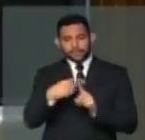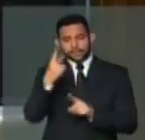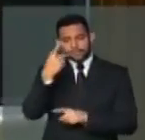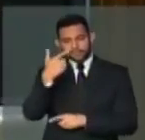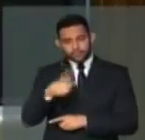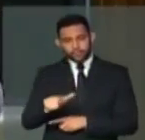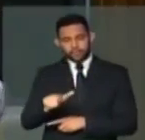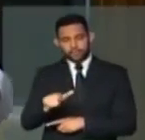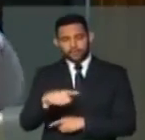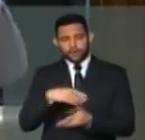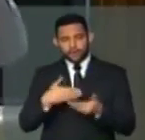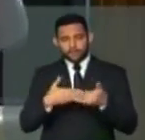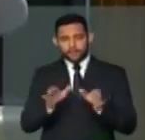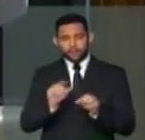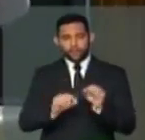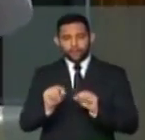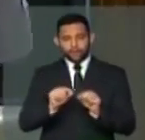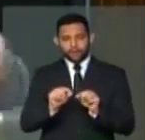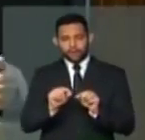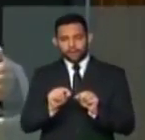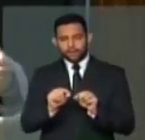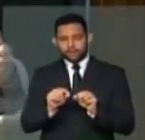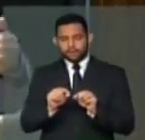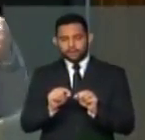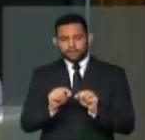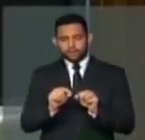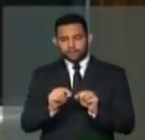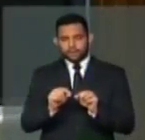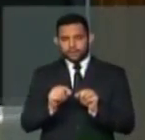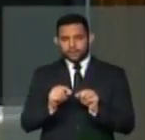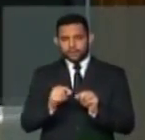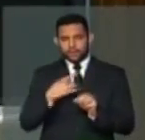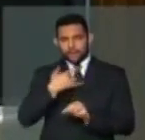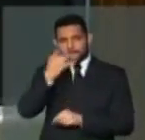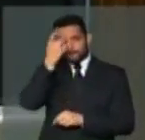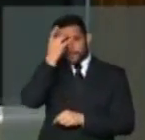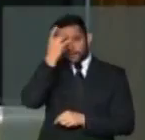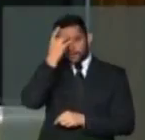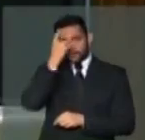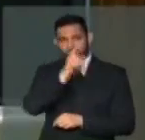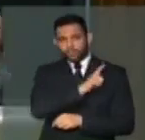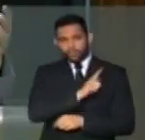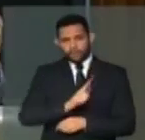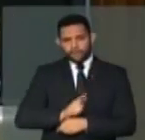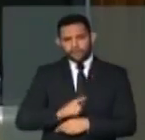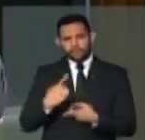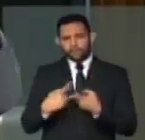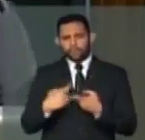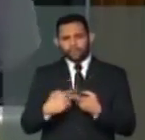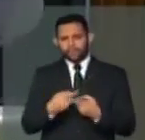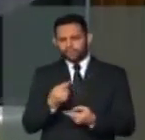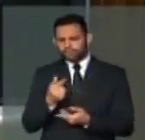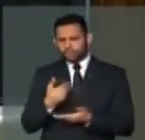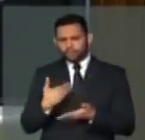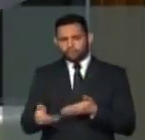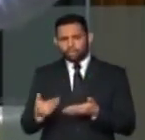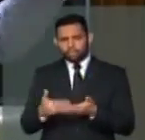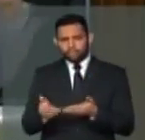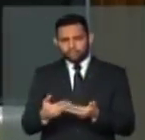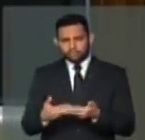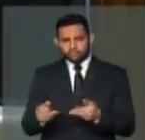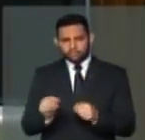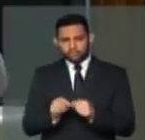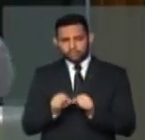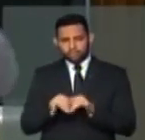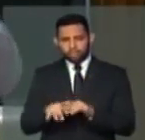vez, abrir as cabeças das autoridades. Por que é que tanto dinheiro vai embora aí